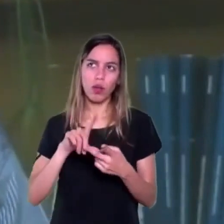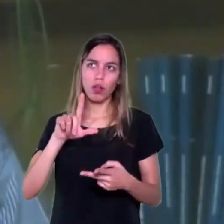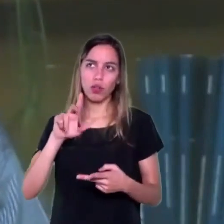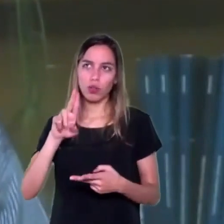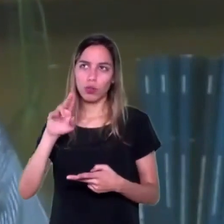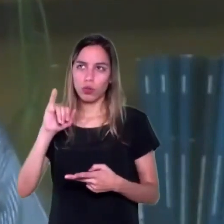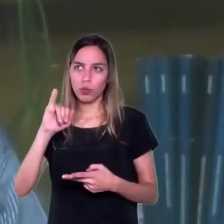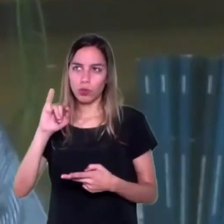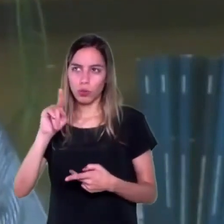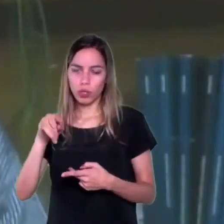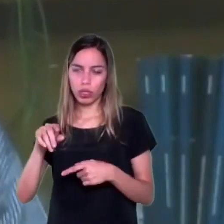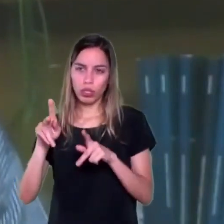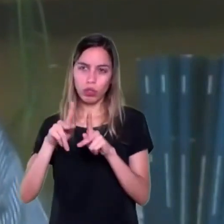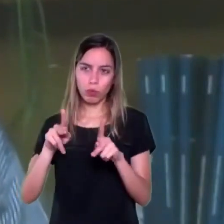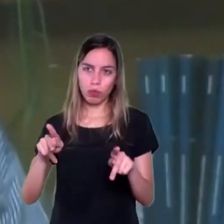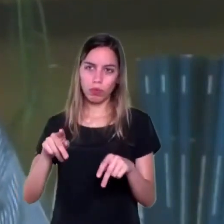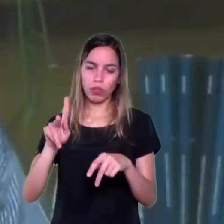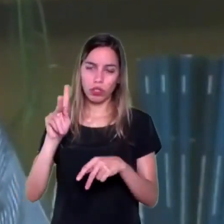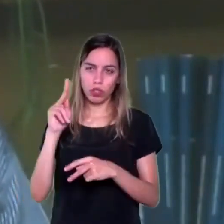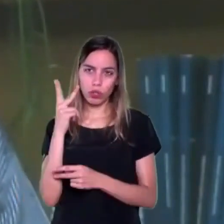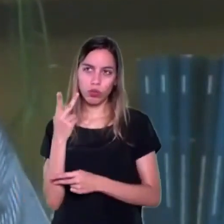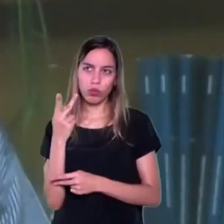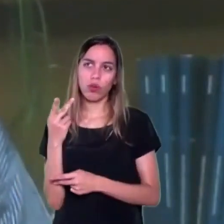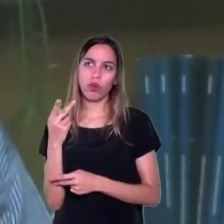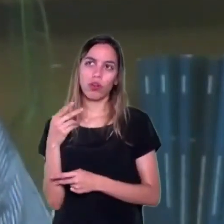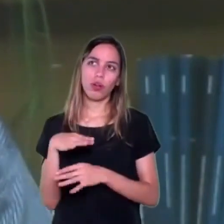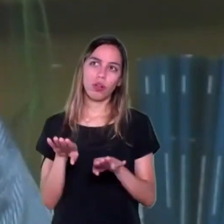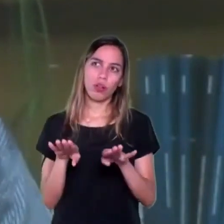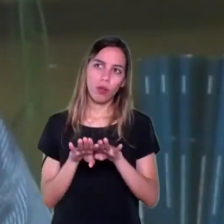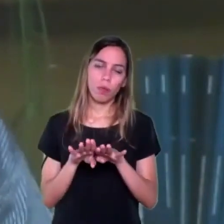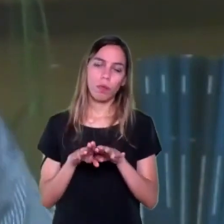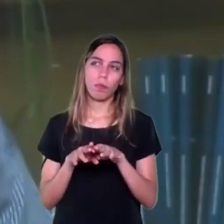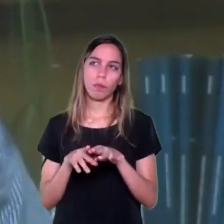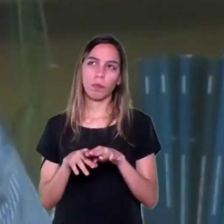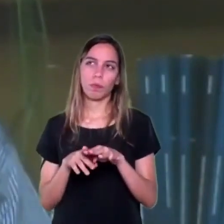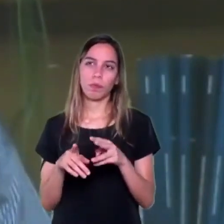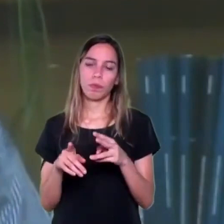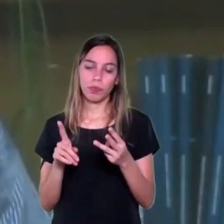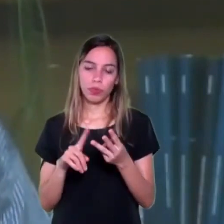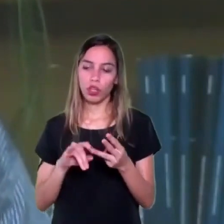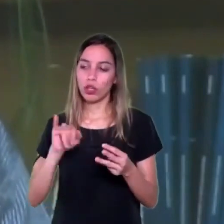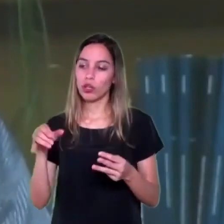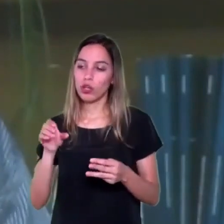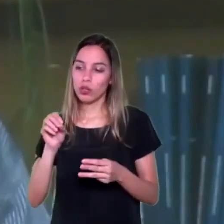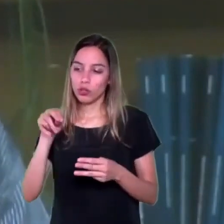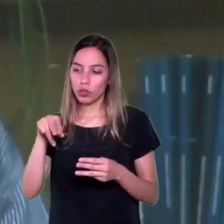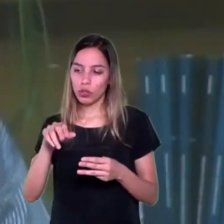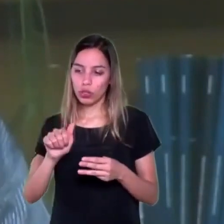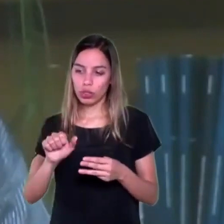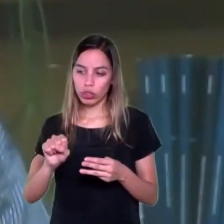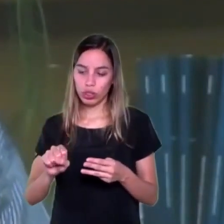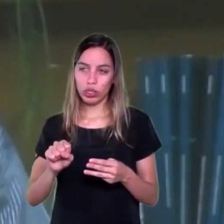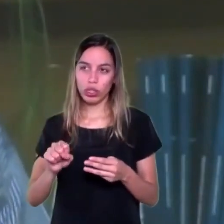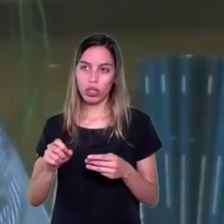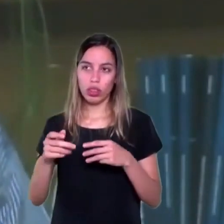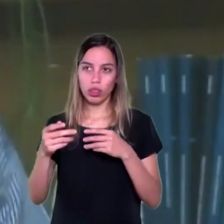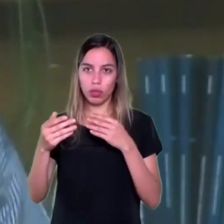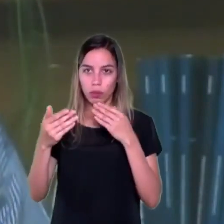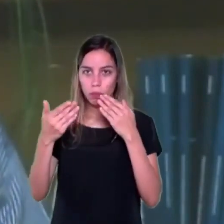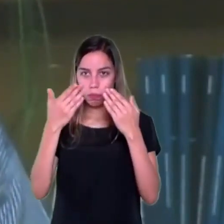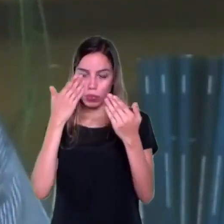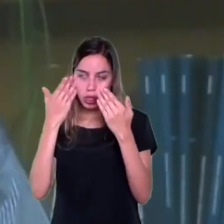de História também, e escritor, Jonas Vieira, psicólogo, professor,